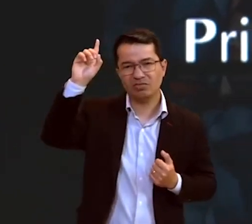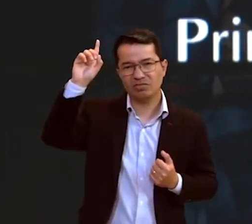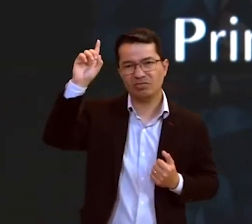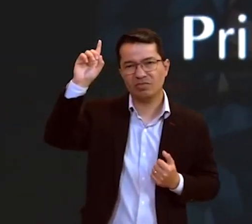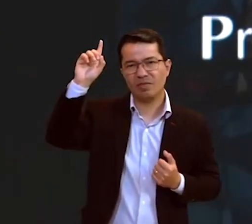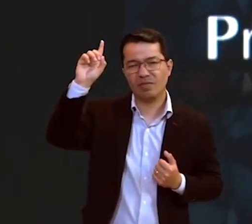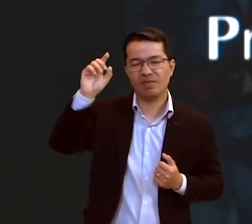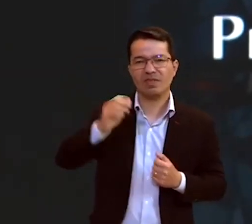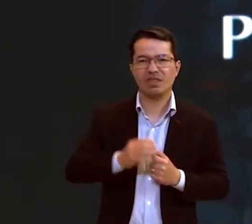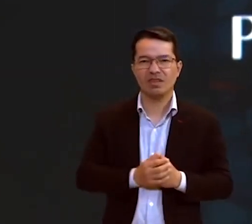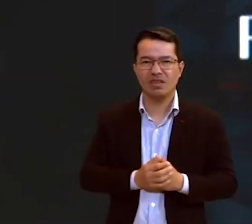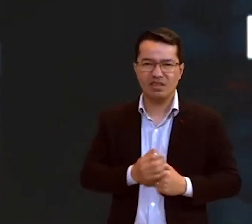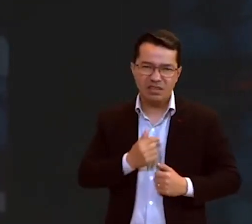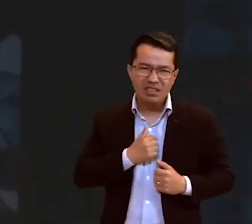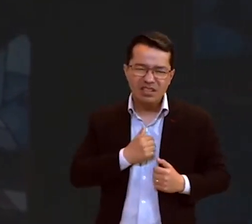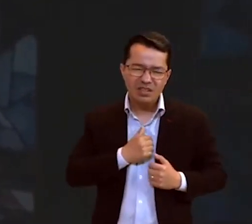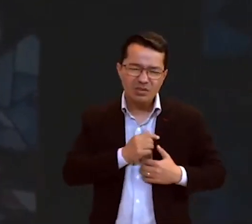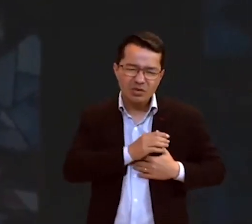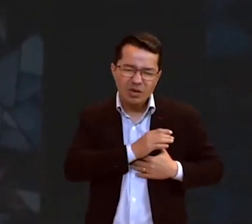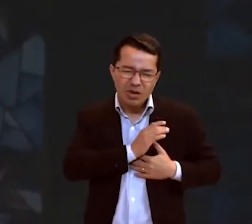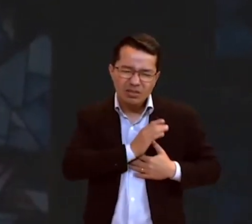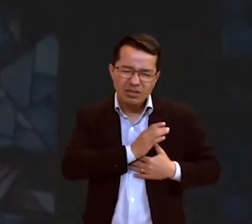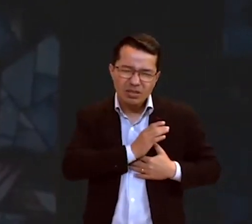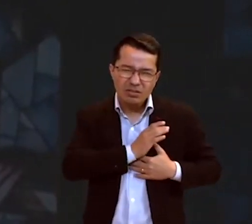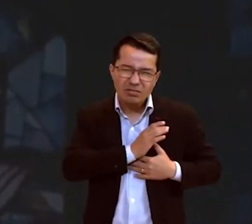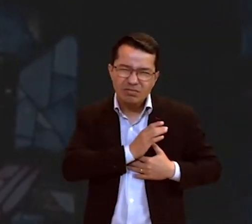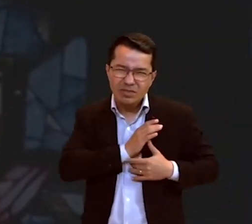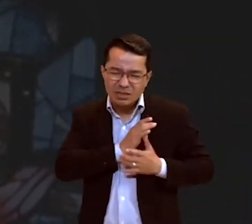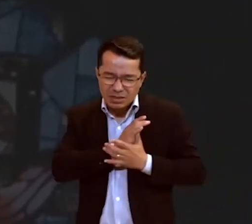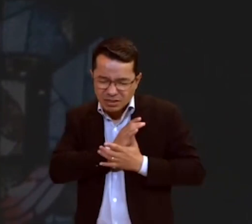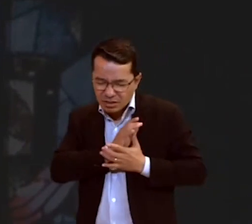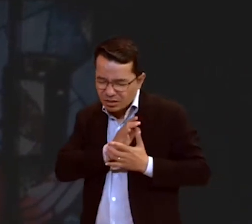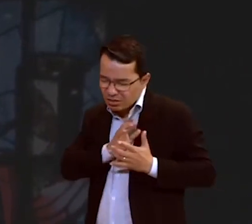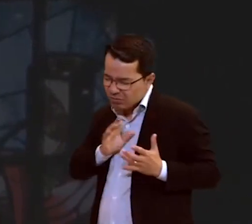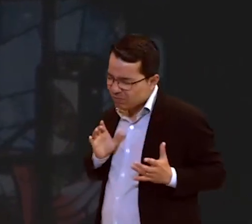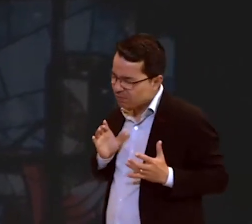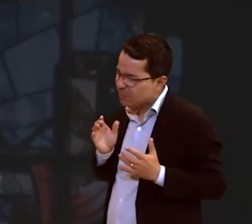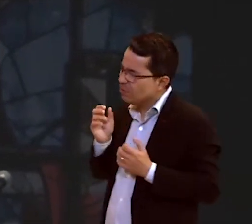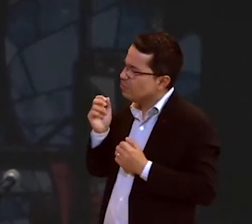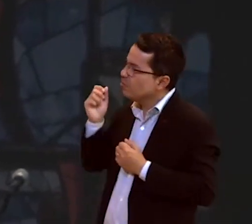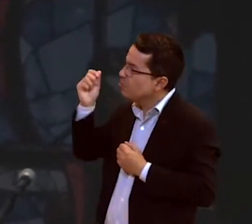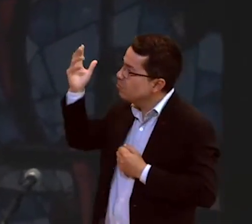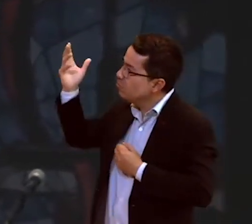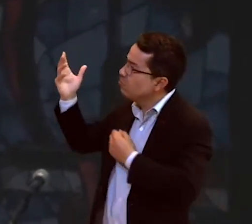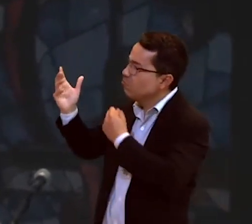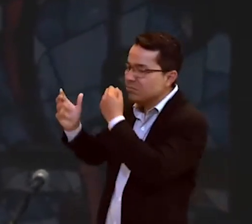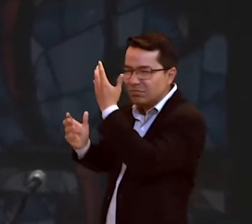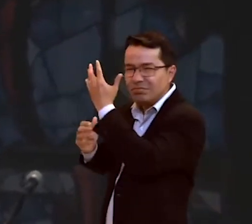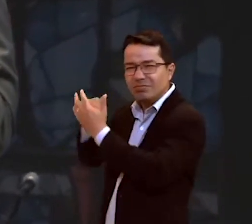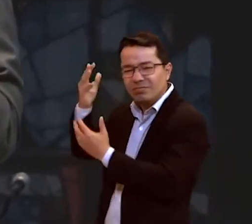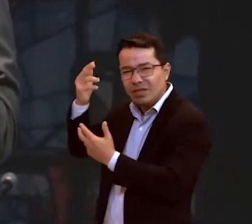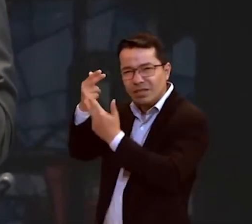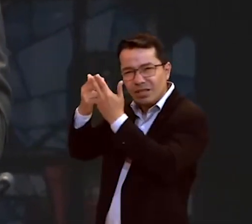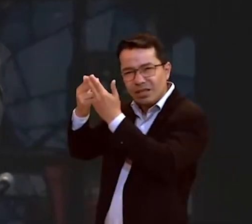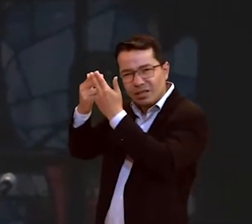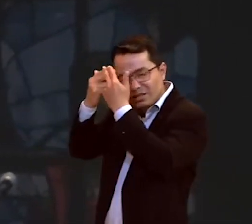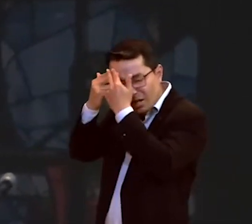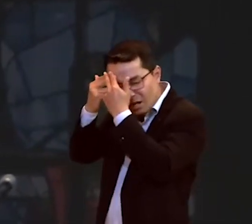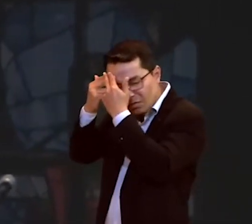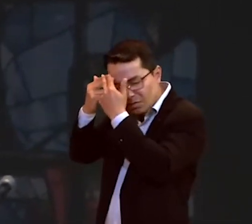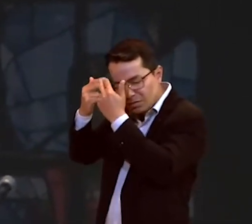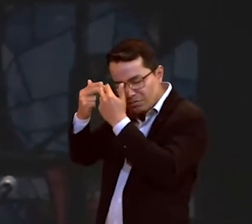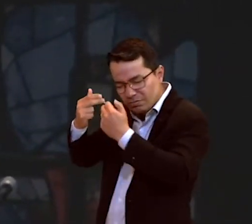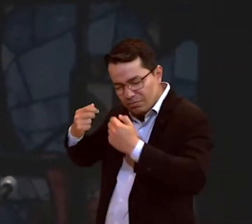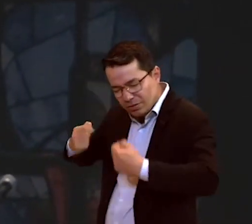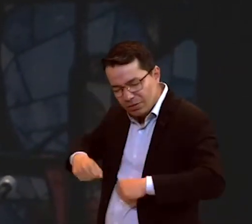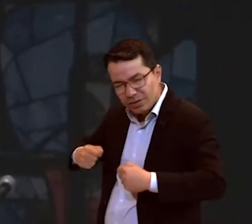E eu abri meu coração de feridas e dores que estavam aqui dentro. E eu precisava que Ele aplicasse